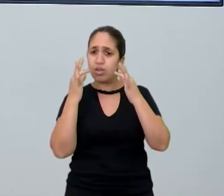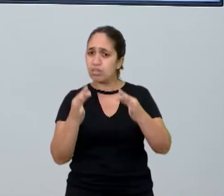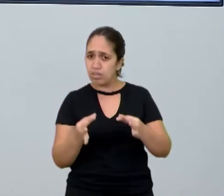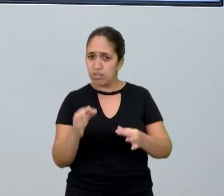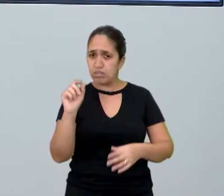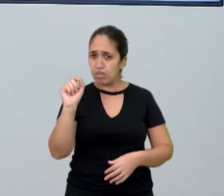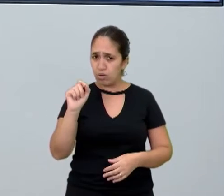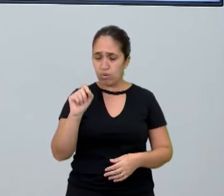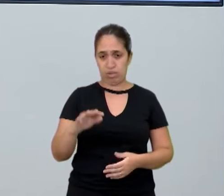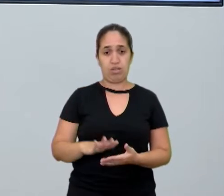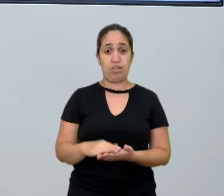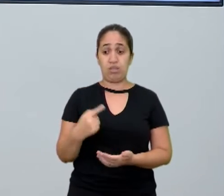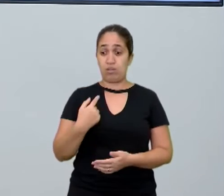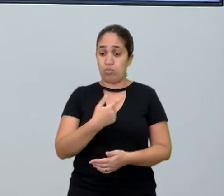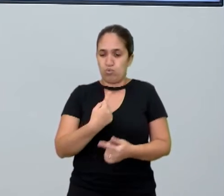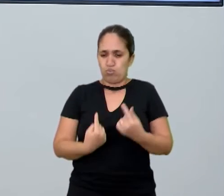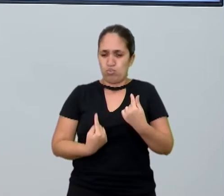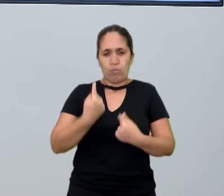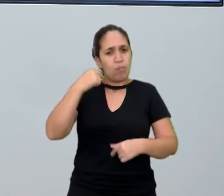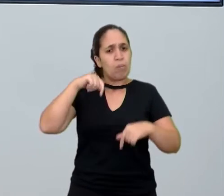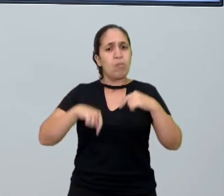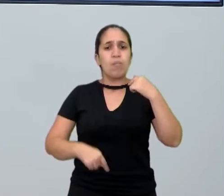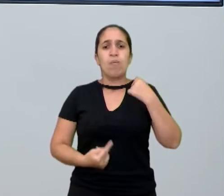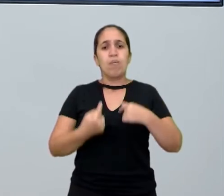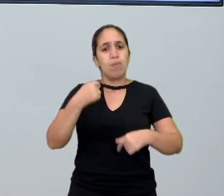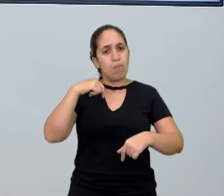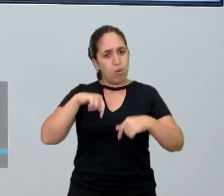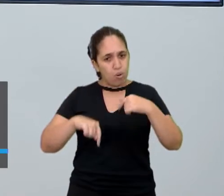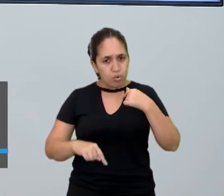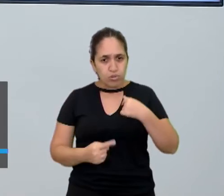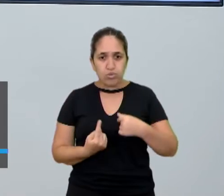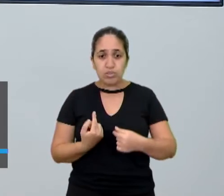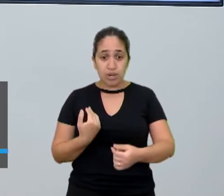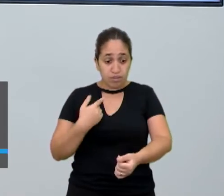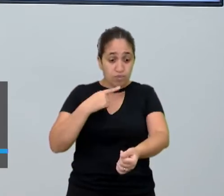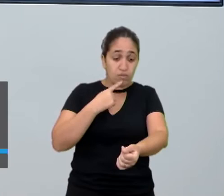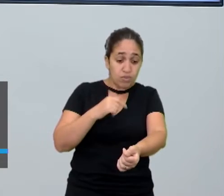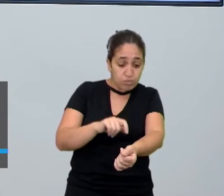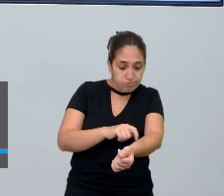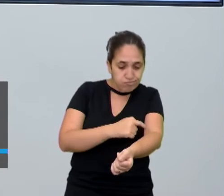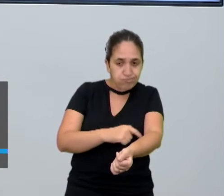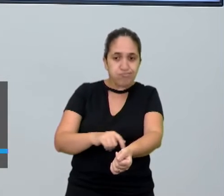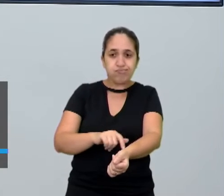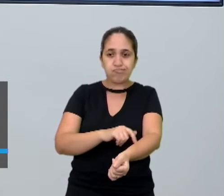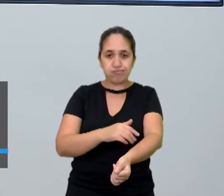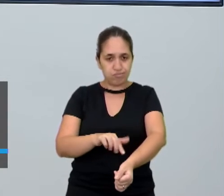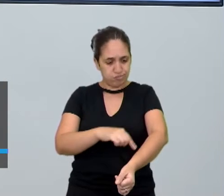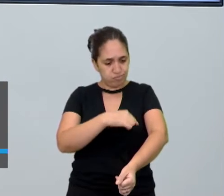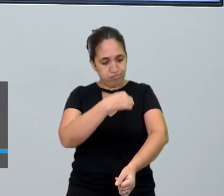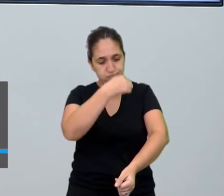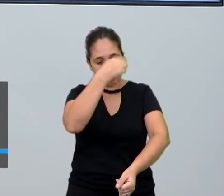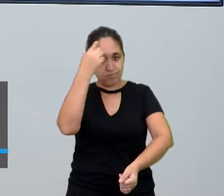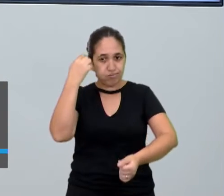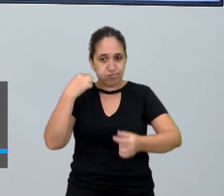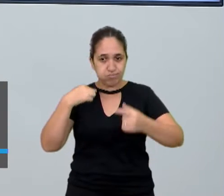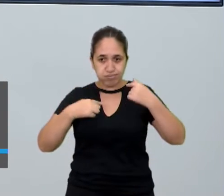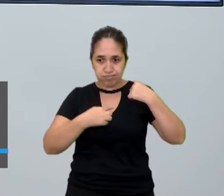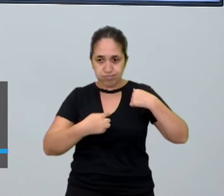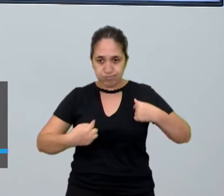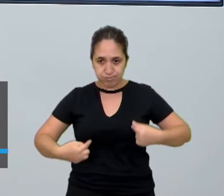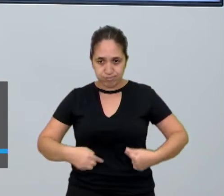Os nossos hormônios, a maioria deles, eles vão cair na corrente sanguínea. Vão passar por todo o